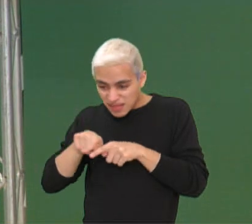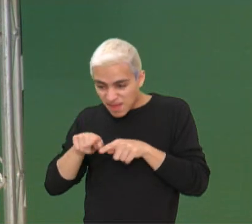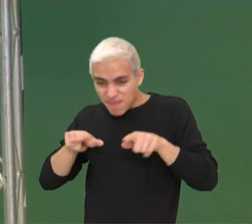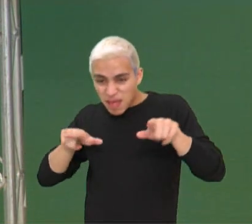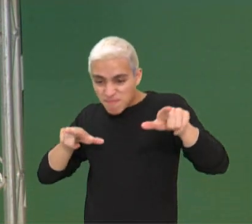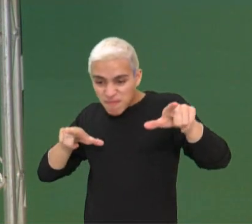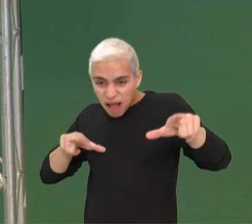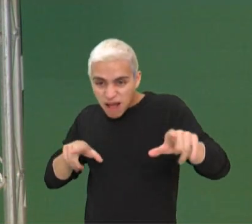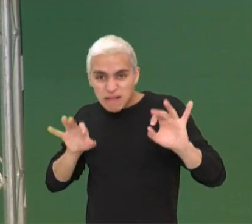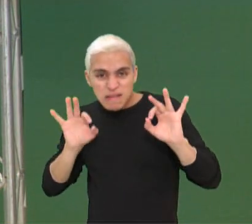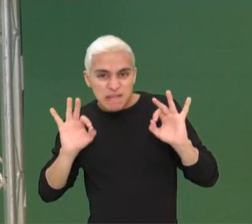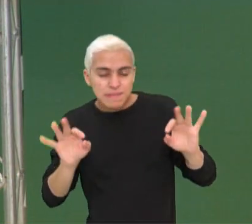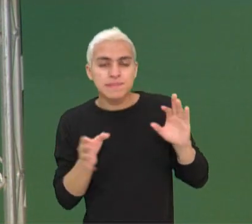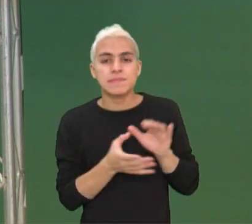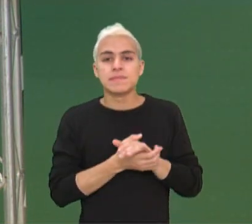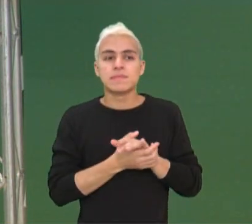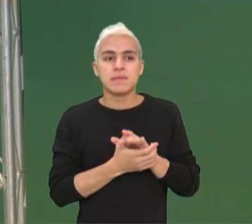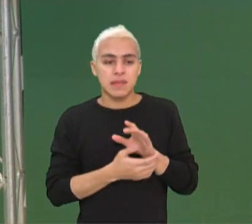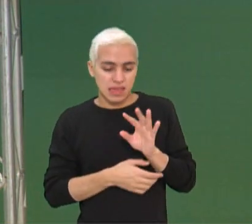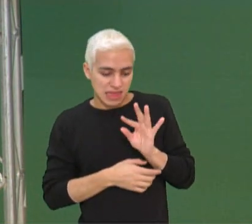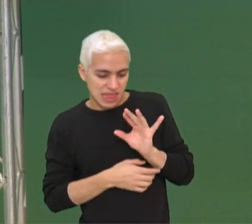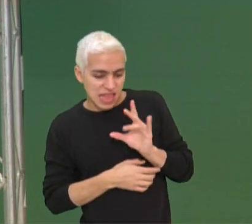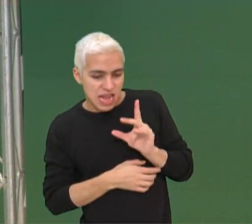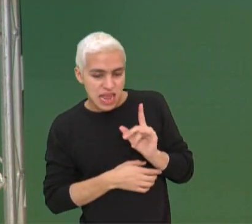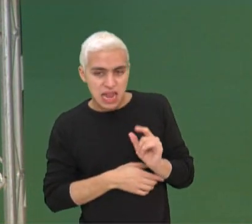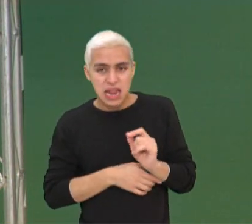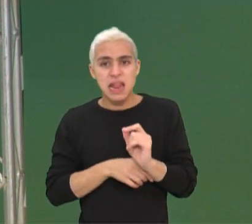Tá? A trilha,